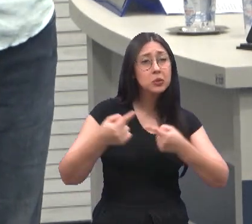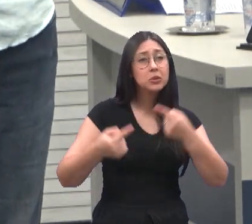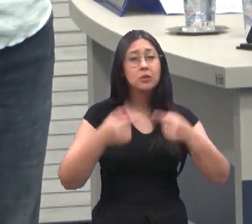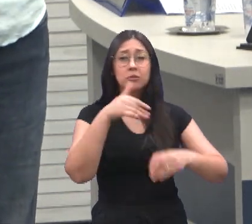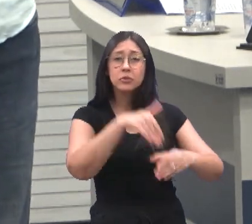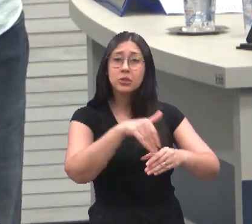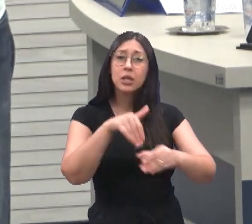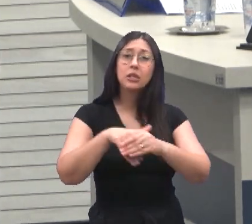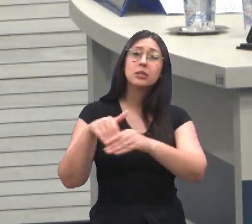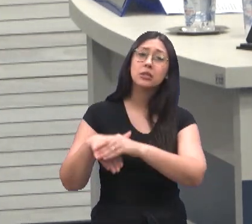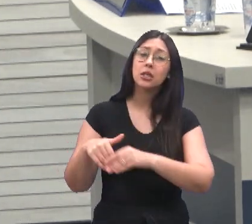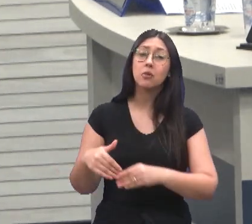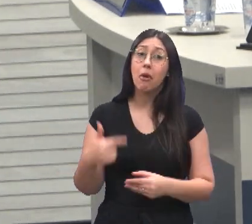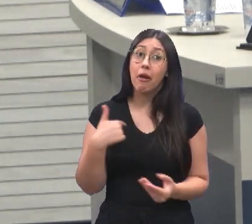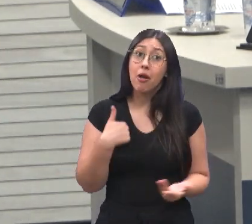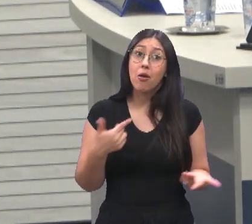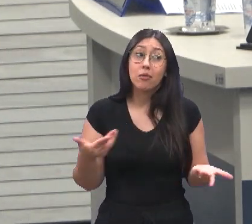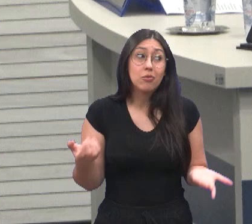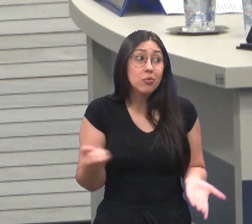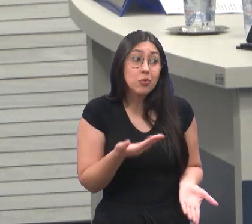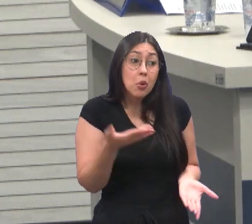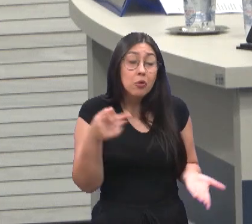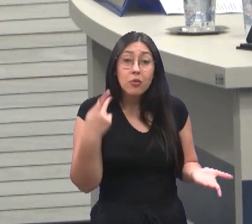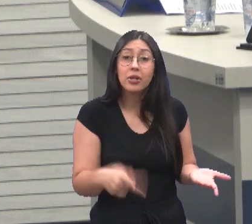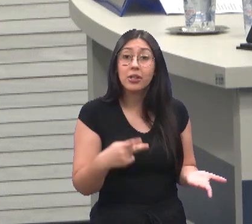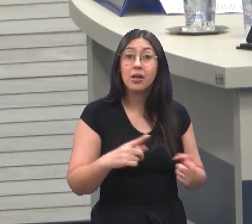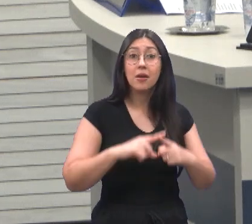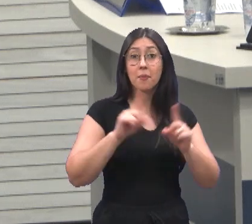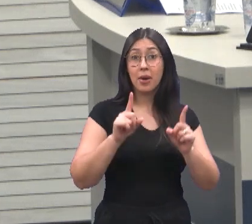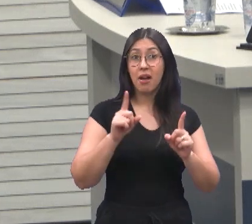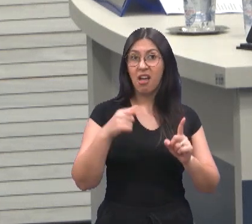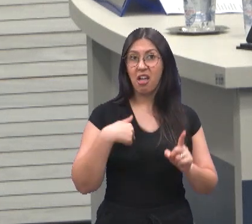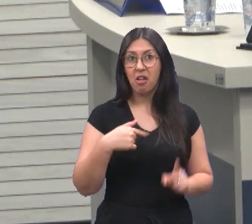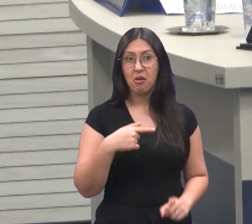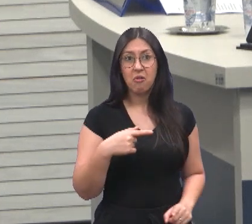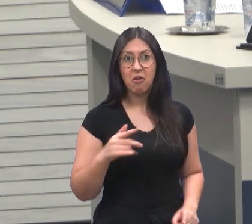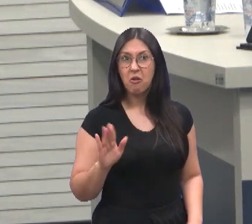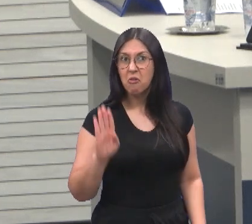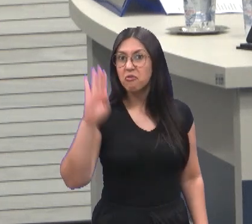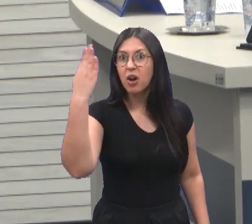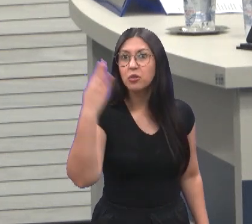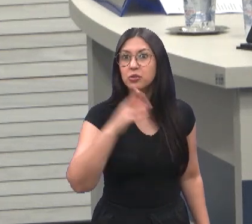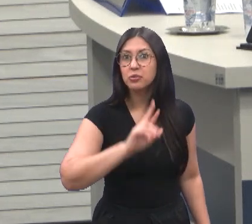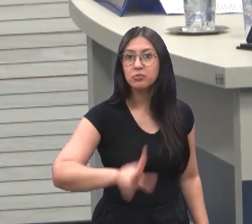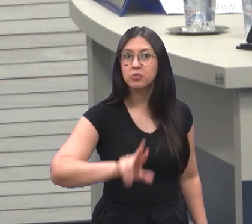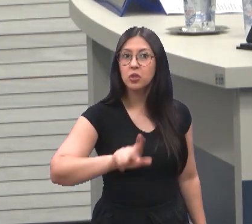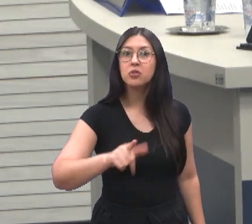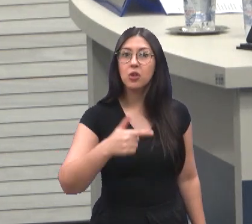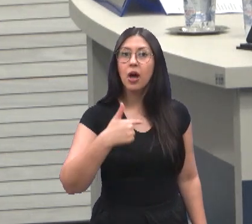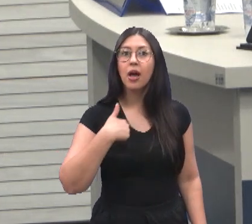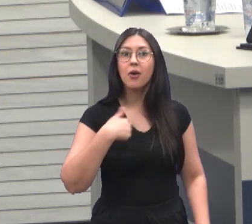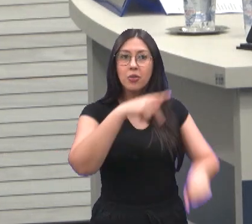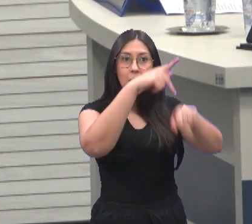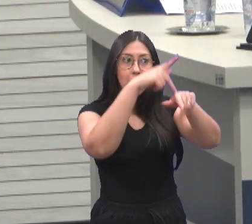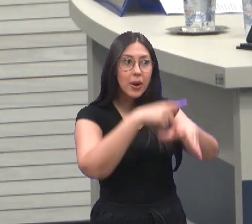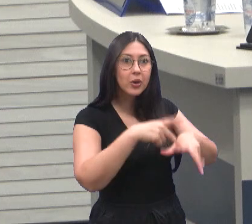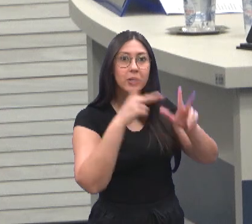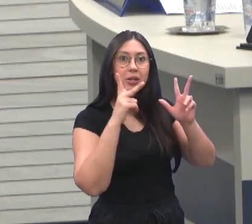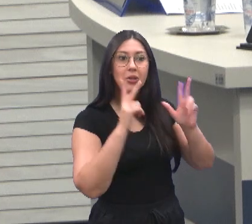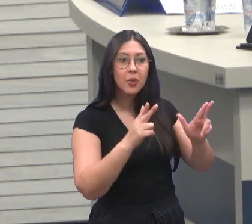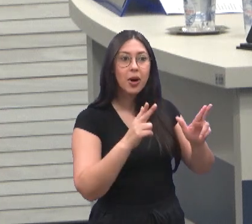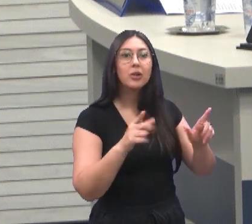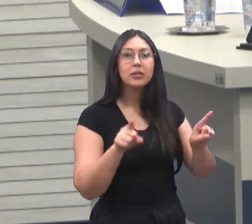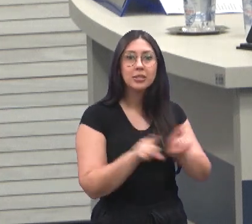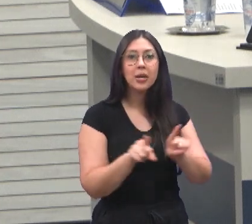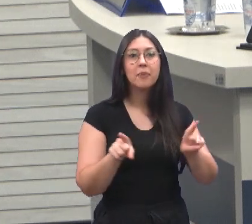votação. Eu sou um novato aqui, mas não sou um falso profeta. Tá? Sou da mesma paróquia que o senhor, tá? Participei da